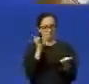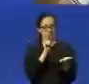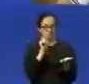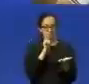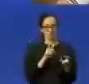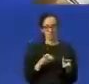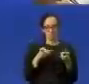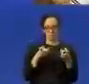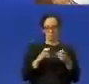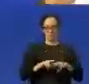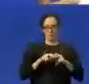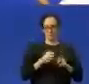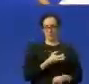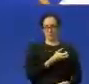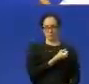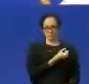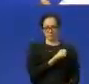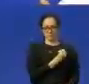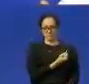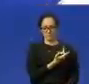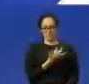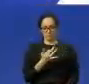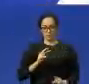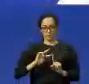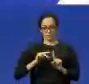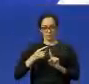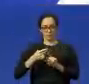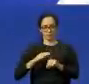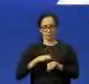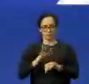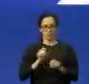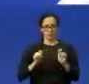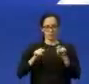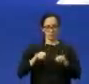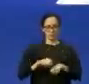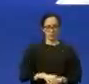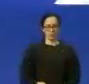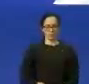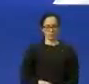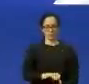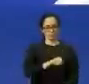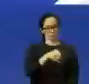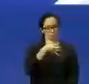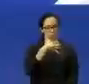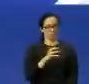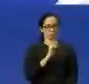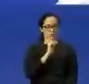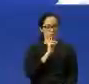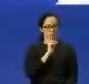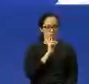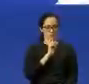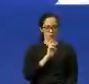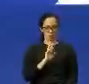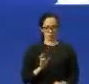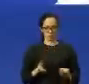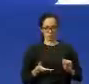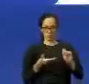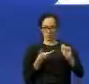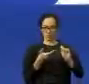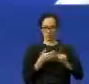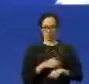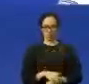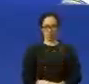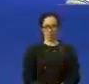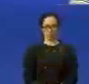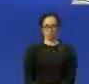nós temos um número 2 vezes maior de espiras. Portanto, a alternativa correta A. E é